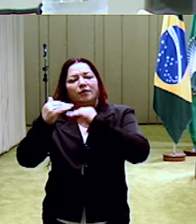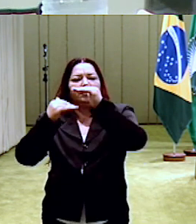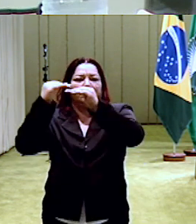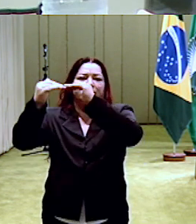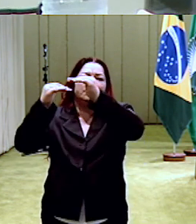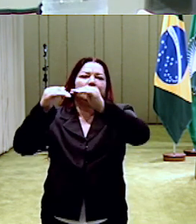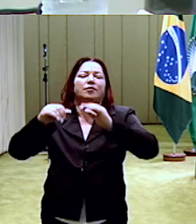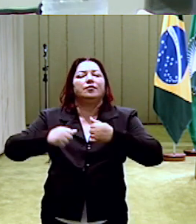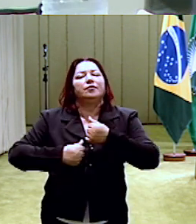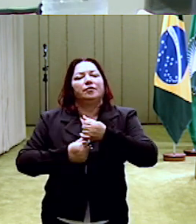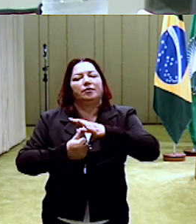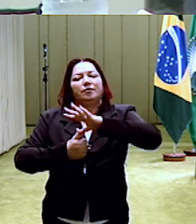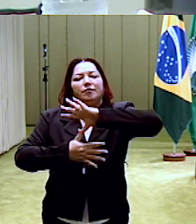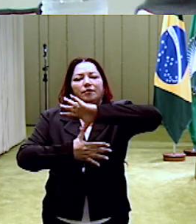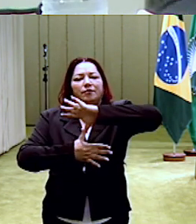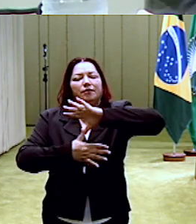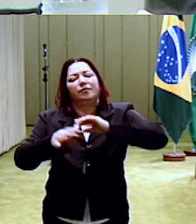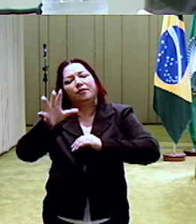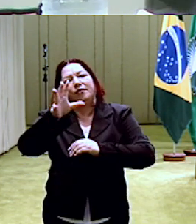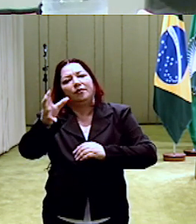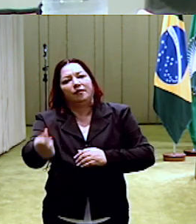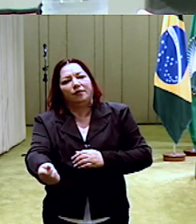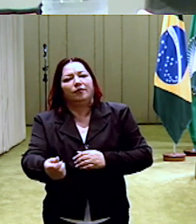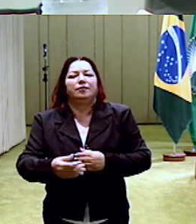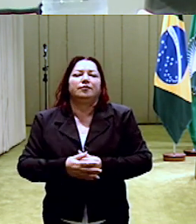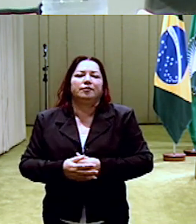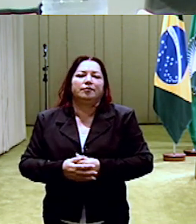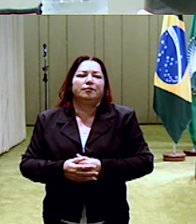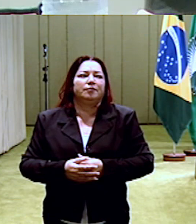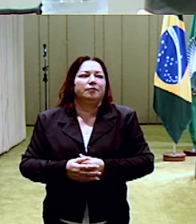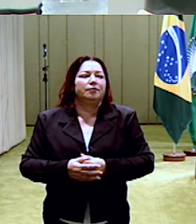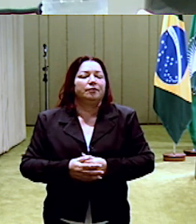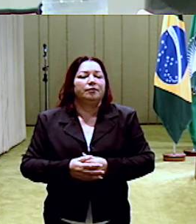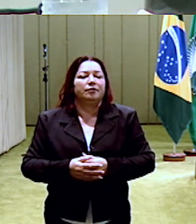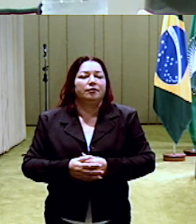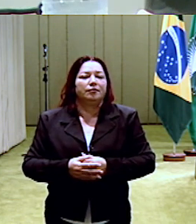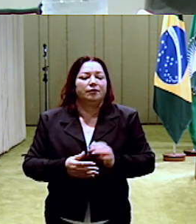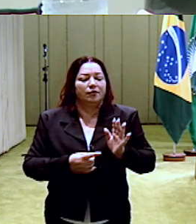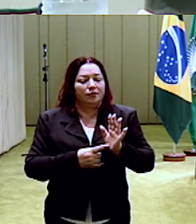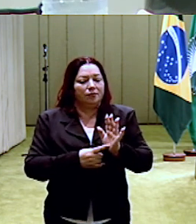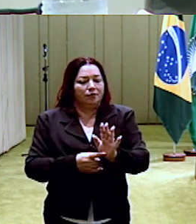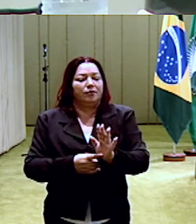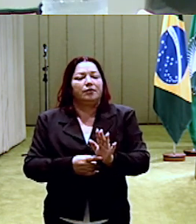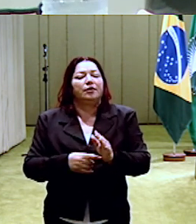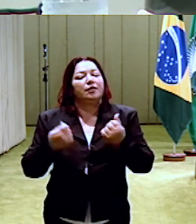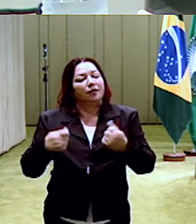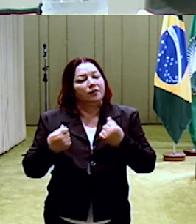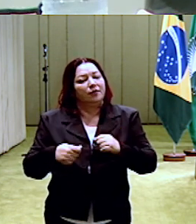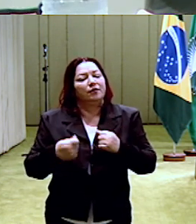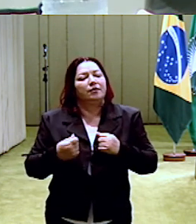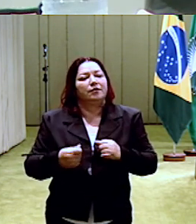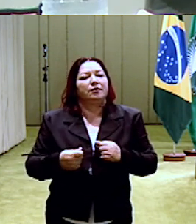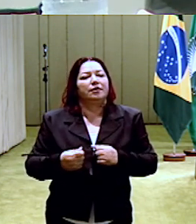desenvolvimento, latino-americanos e africanos. E esse quadro demanda a adição de medidas no plano nacional